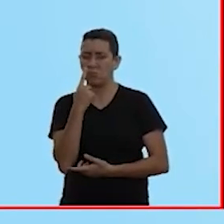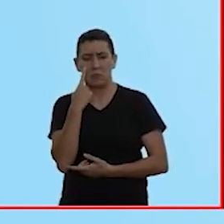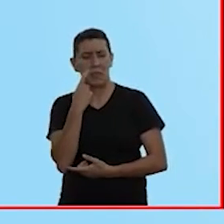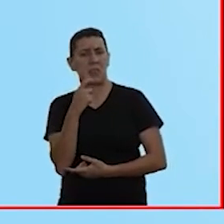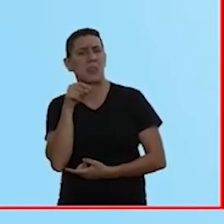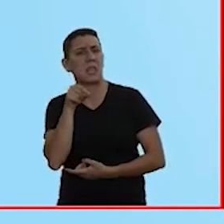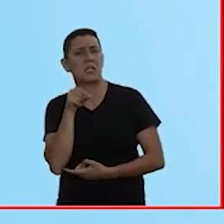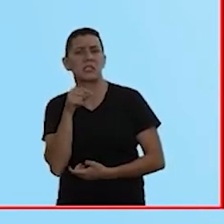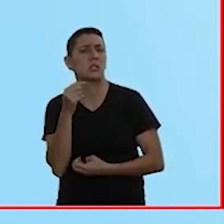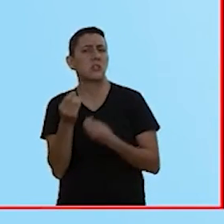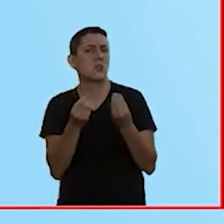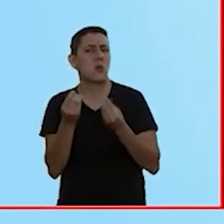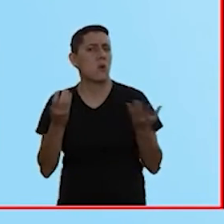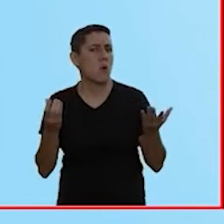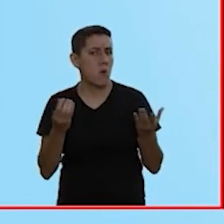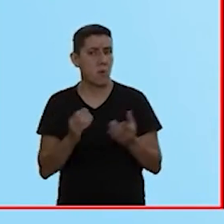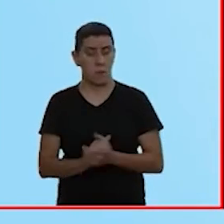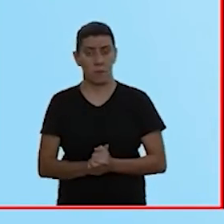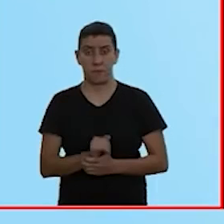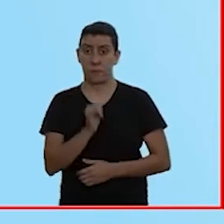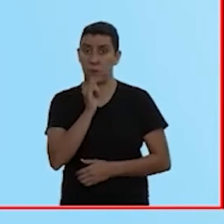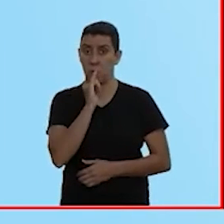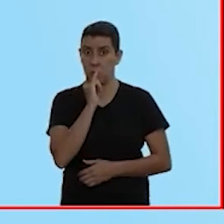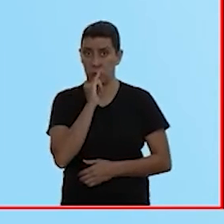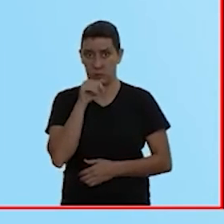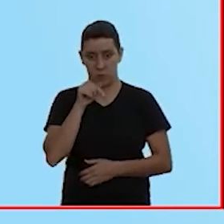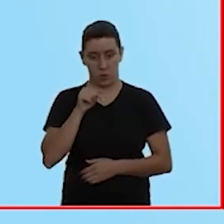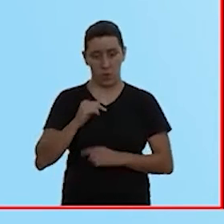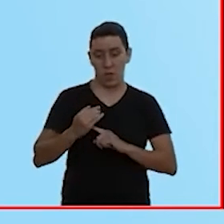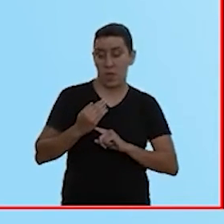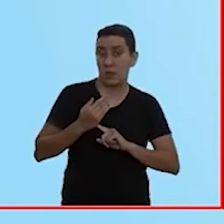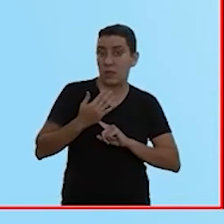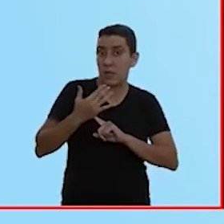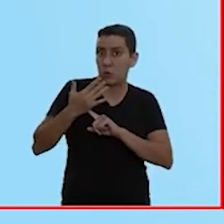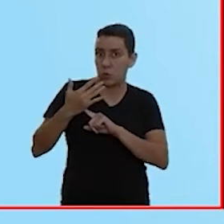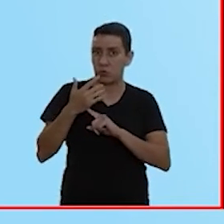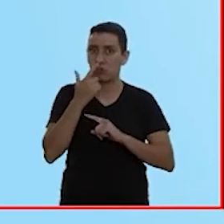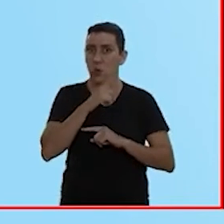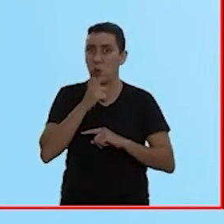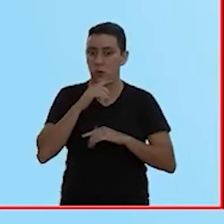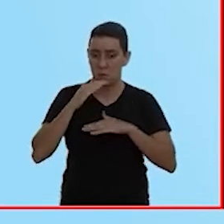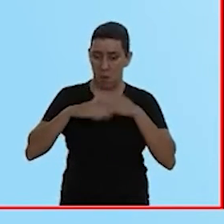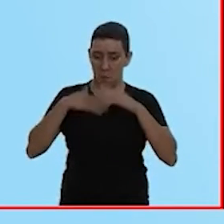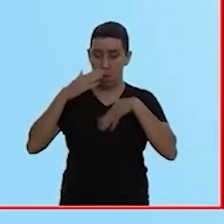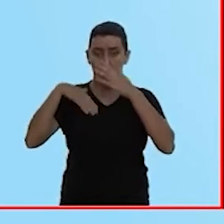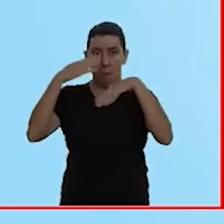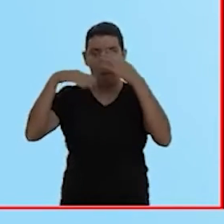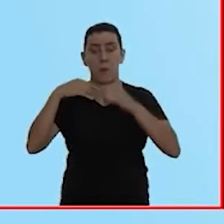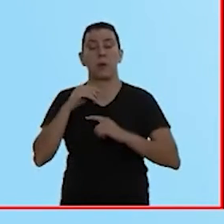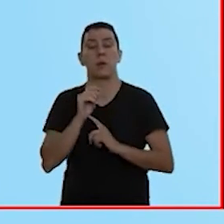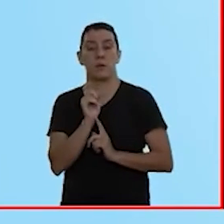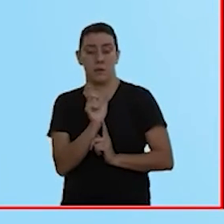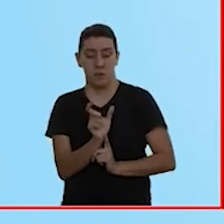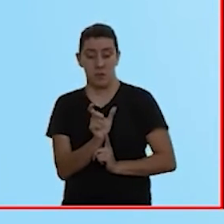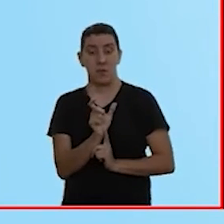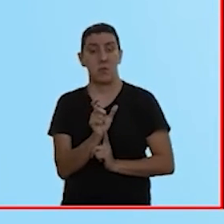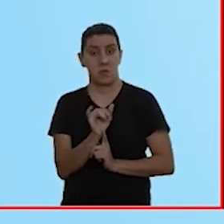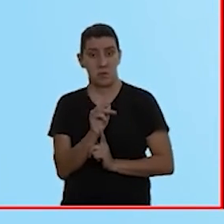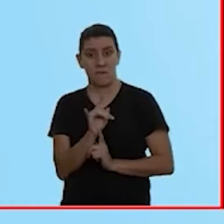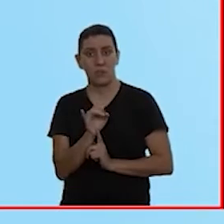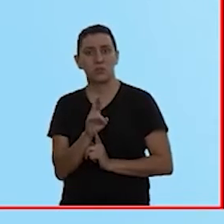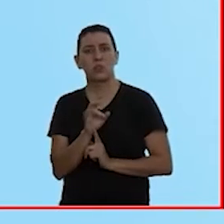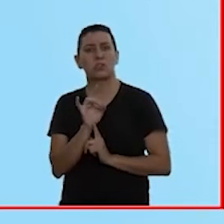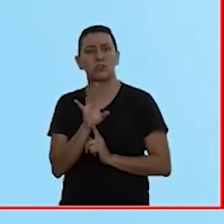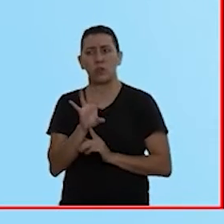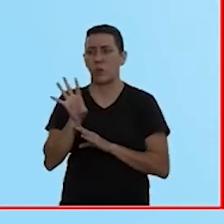inversores é que conforme o as tecnologias foram evoluindo os inversores deles eles deixaram de fazer um